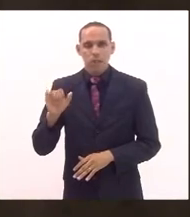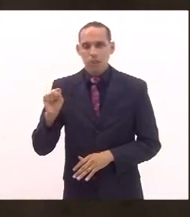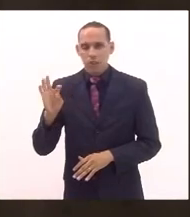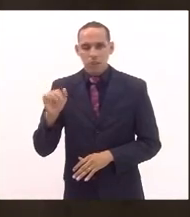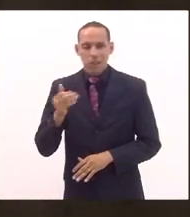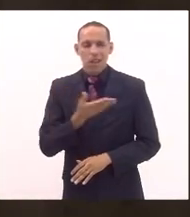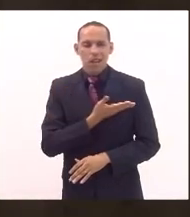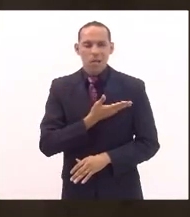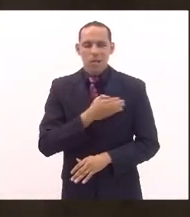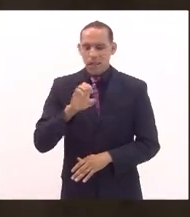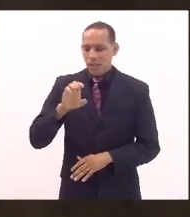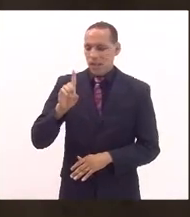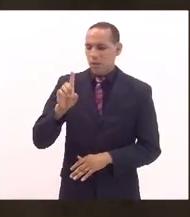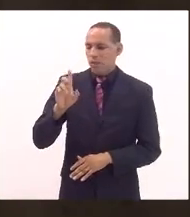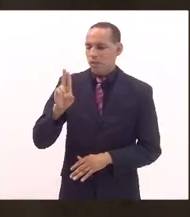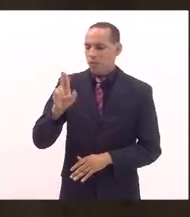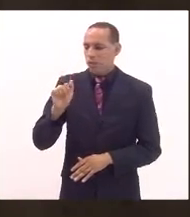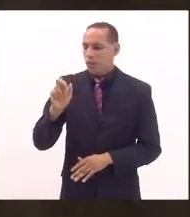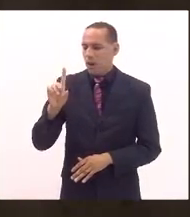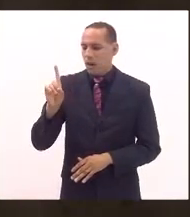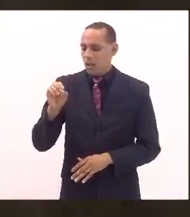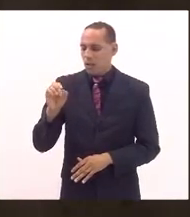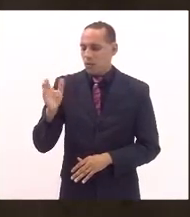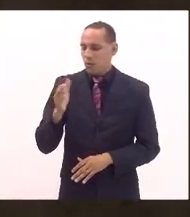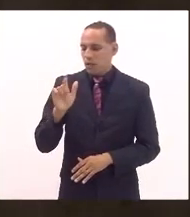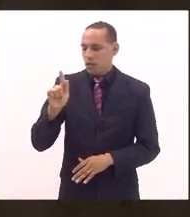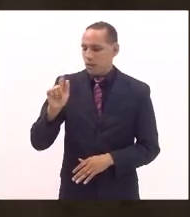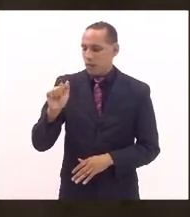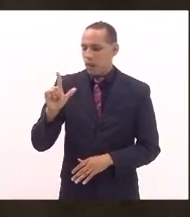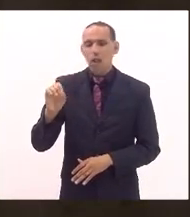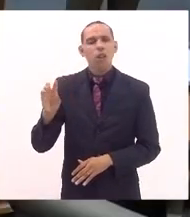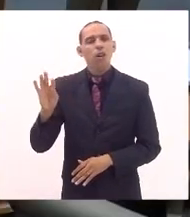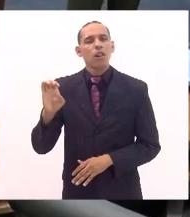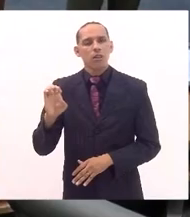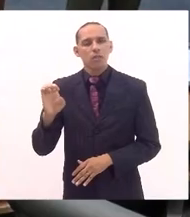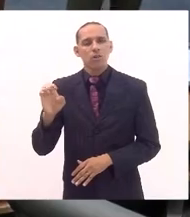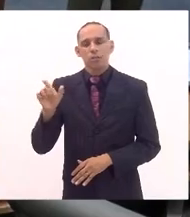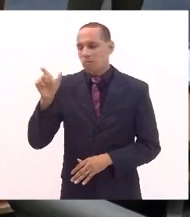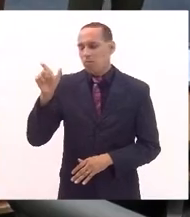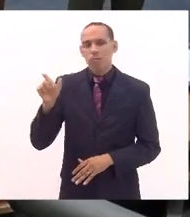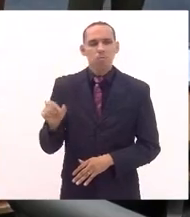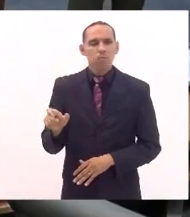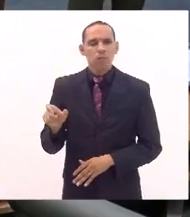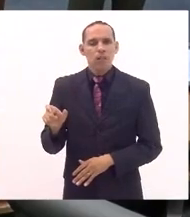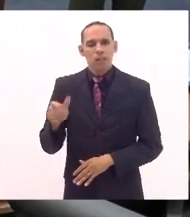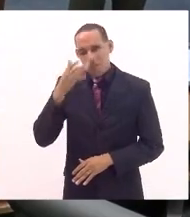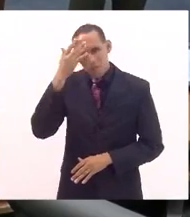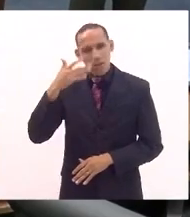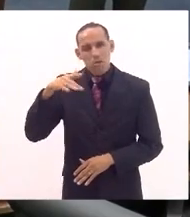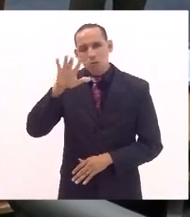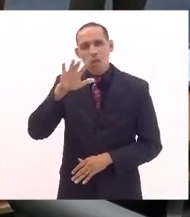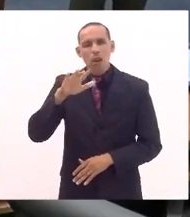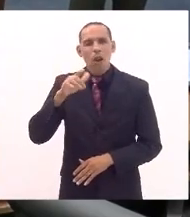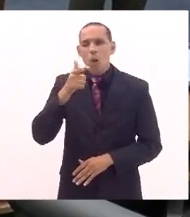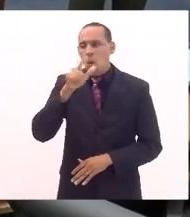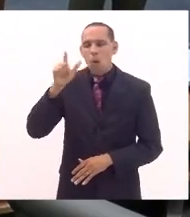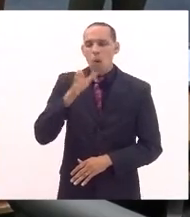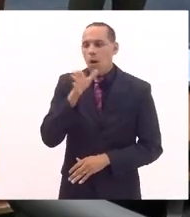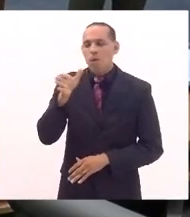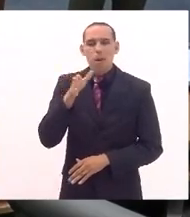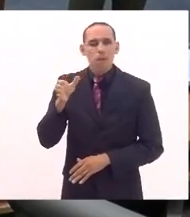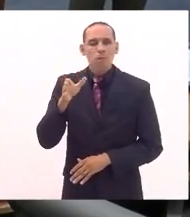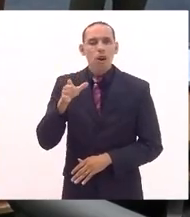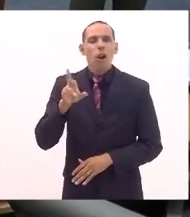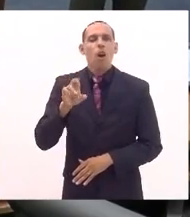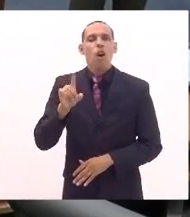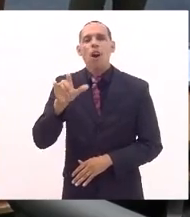Eduardo gallotti de Póvoas quem frequentou alguma roda de samba